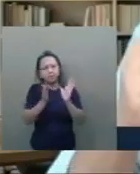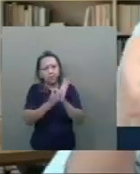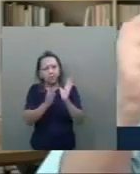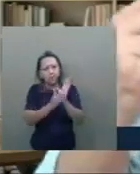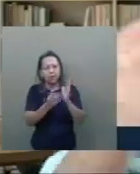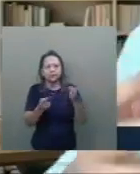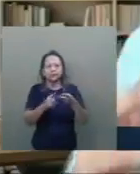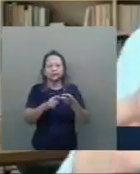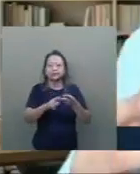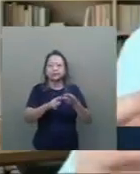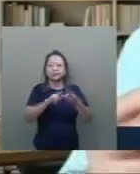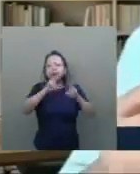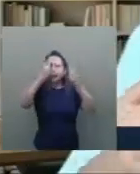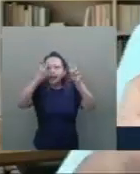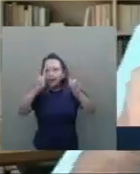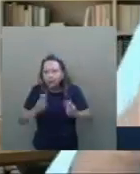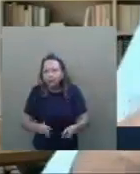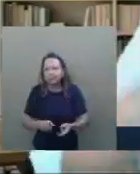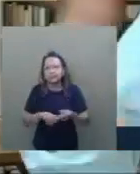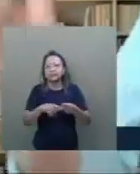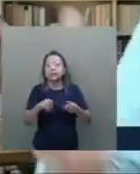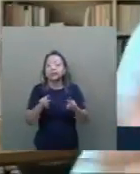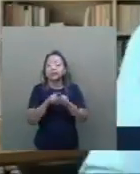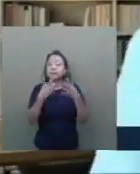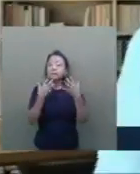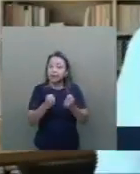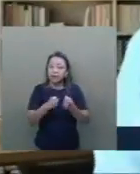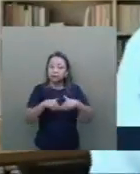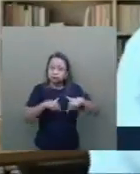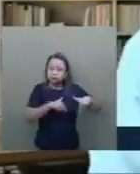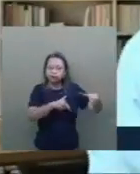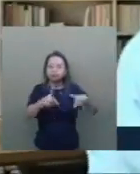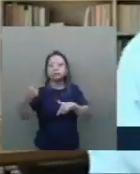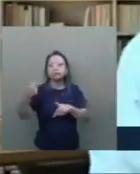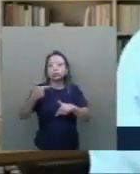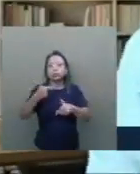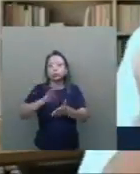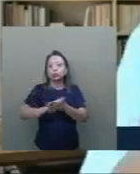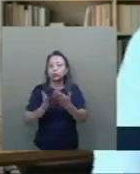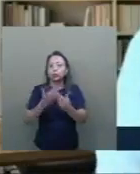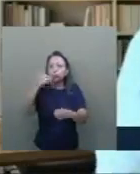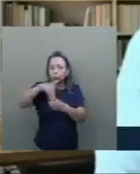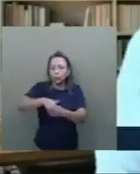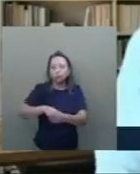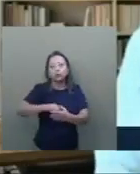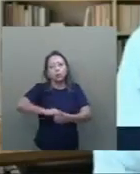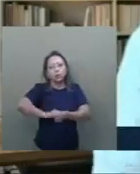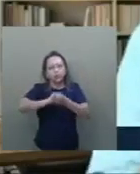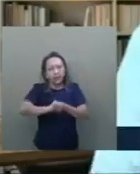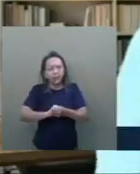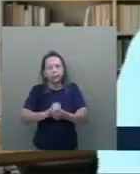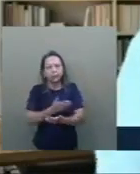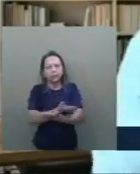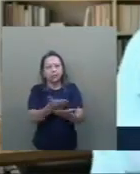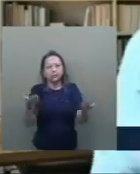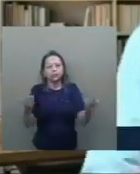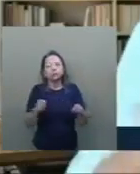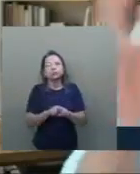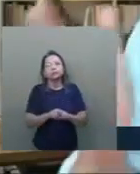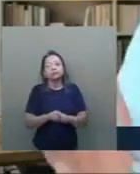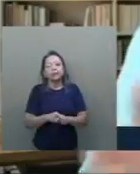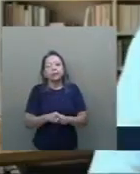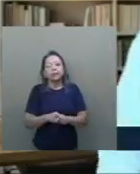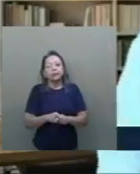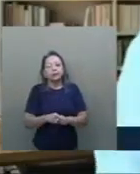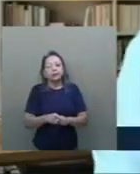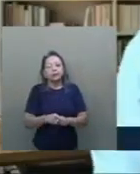propostas, causas e vamos aí para o segundo turno. Então, meus cumprimentos àquele evento que eu tive a alegria de participar.